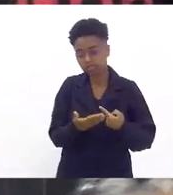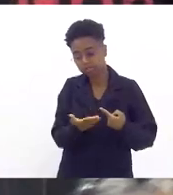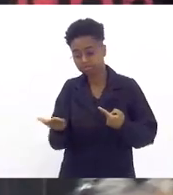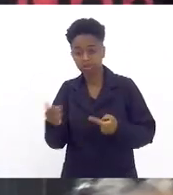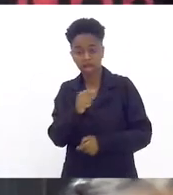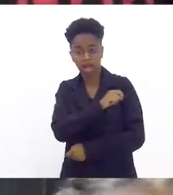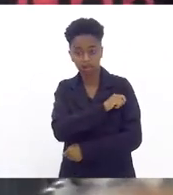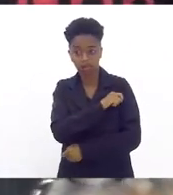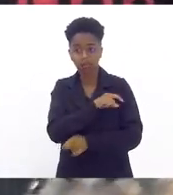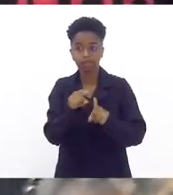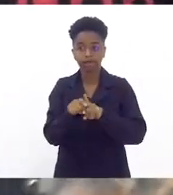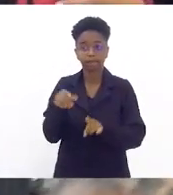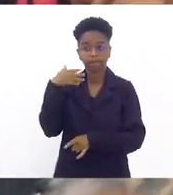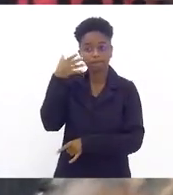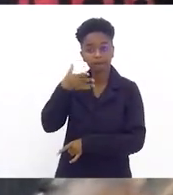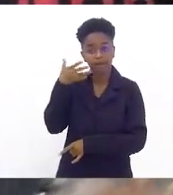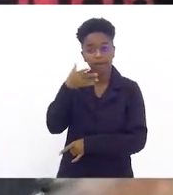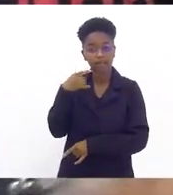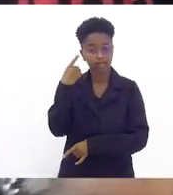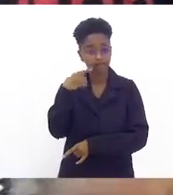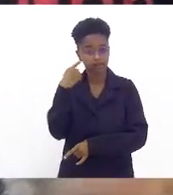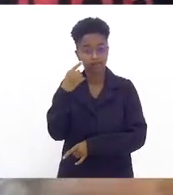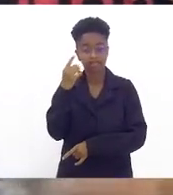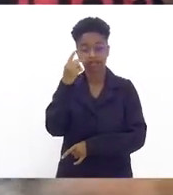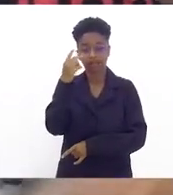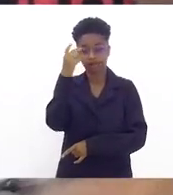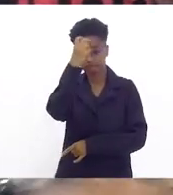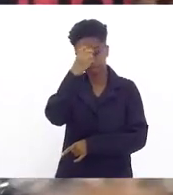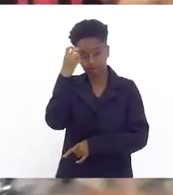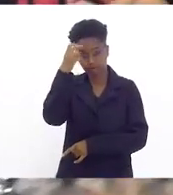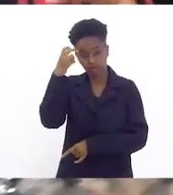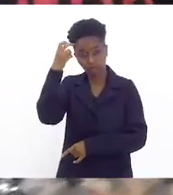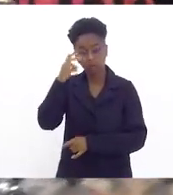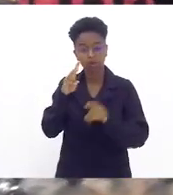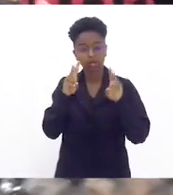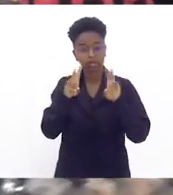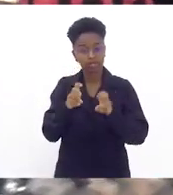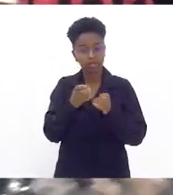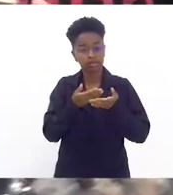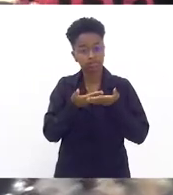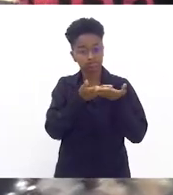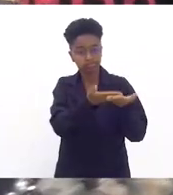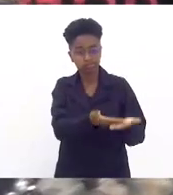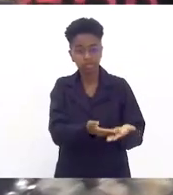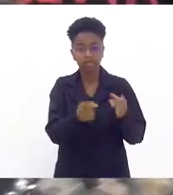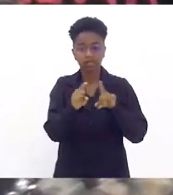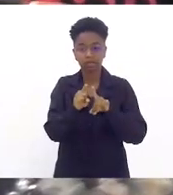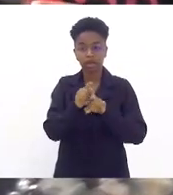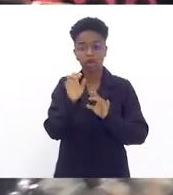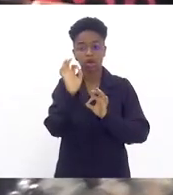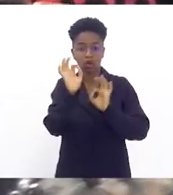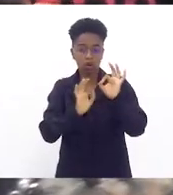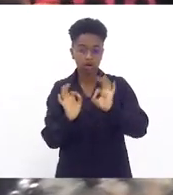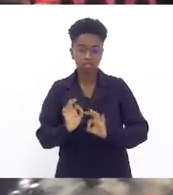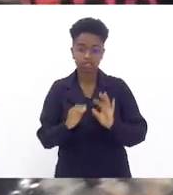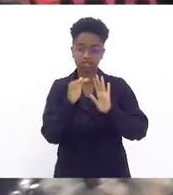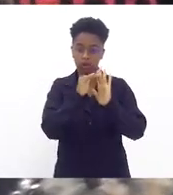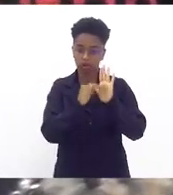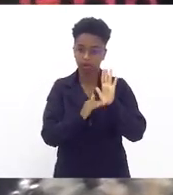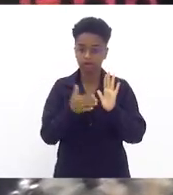todas as falas da deputada Verônica com relação aos encaminhamentos as ordens de fala